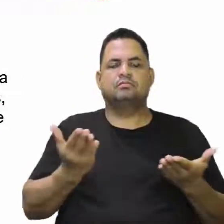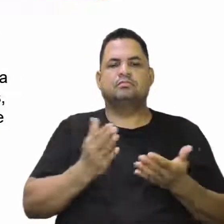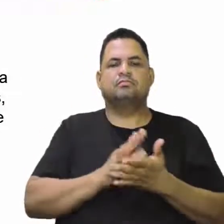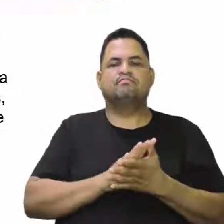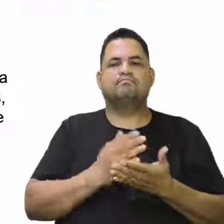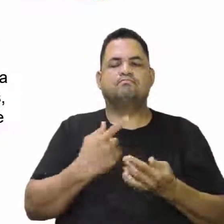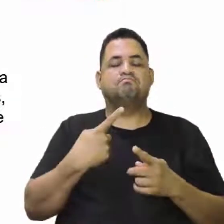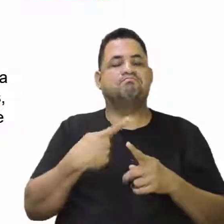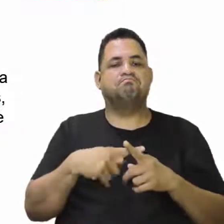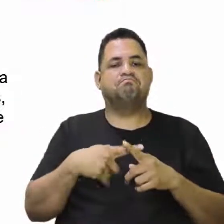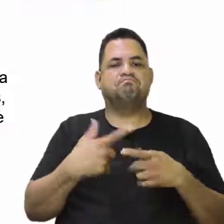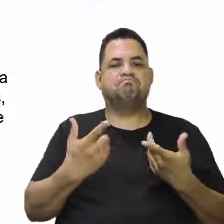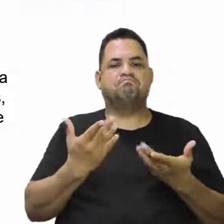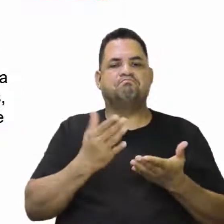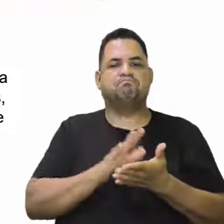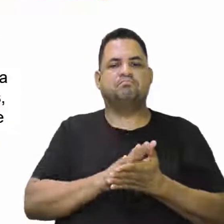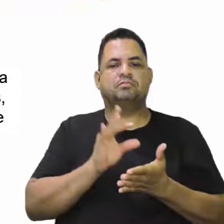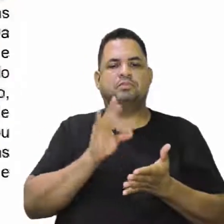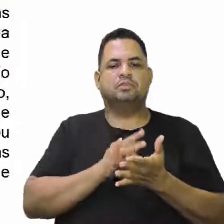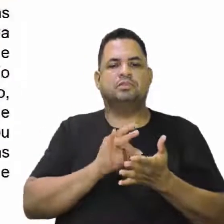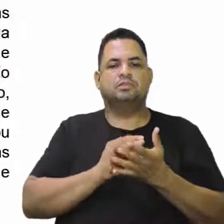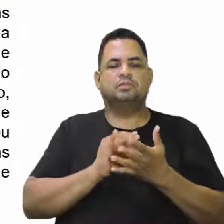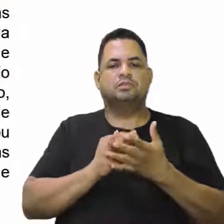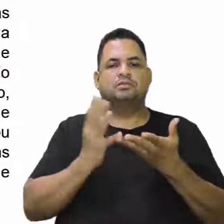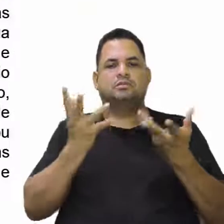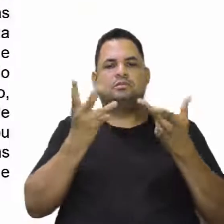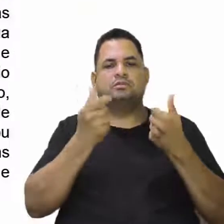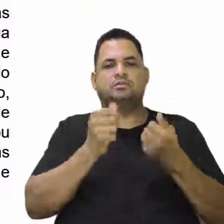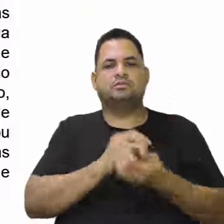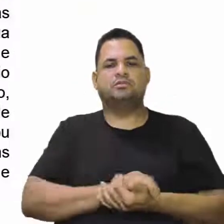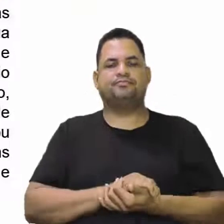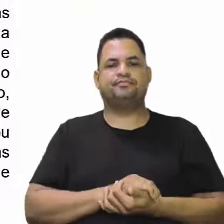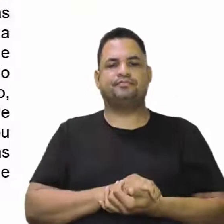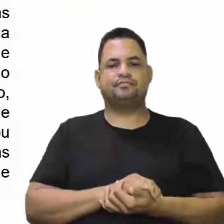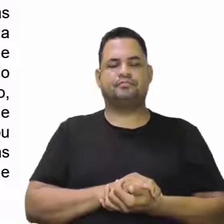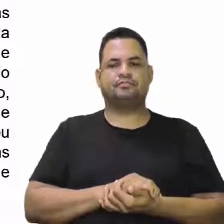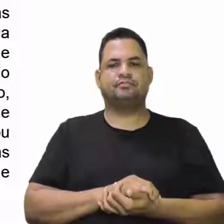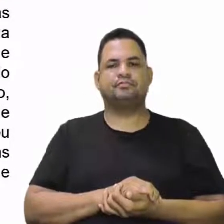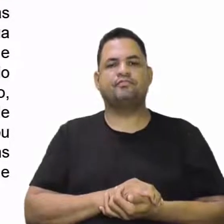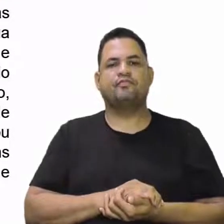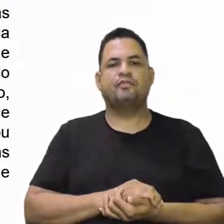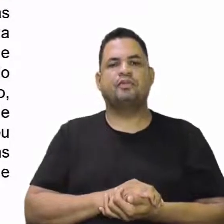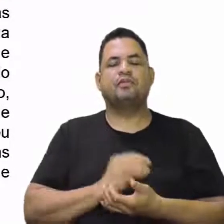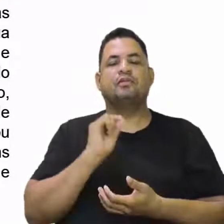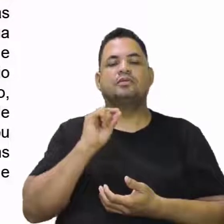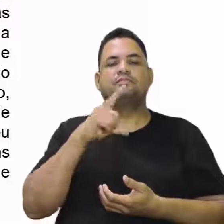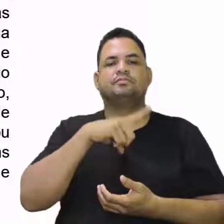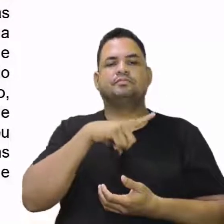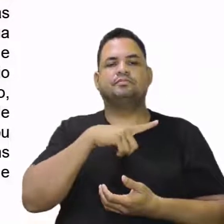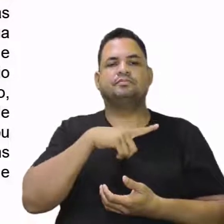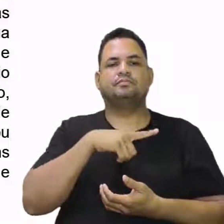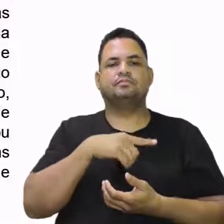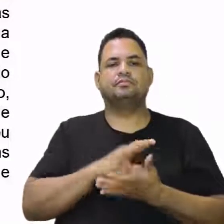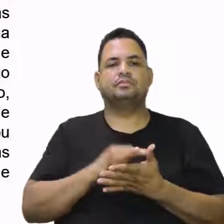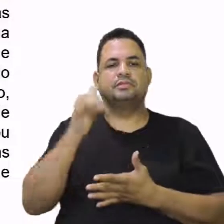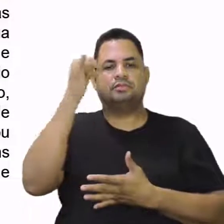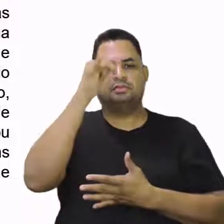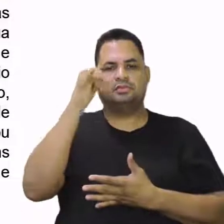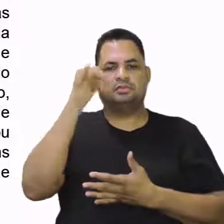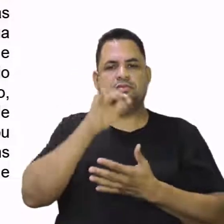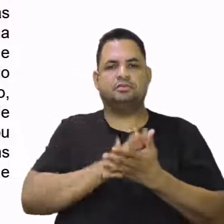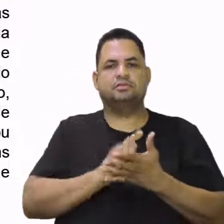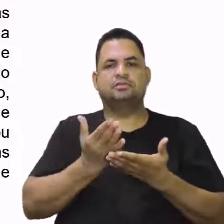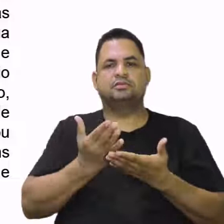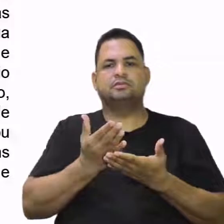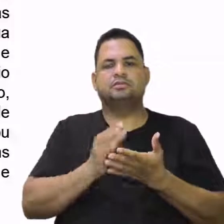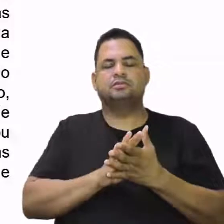não seria o realismo mágico. Não tem nem graça, né? Se não tiver... O que mais que a gente tem sobre essa narrativa? Ela é